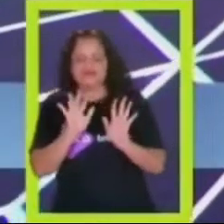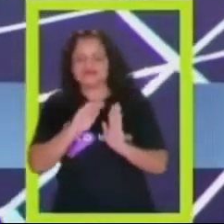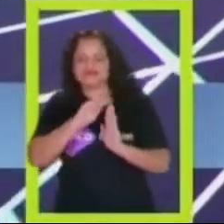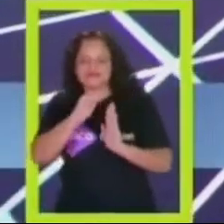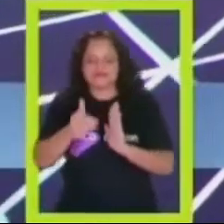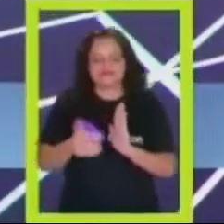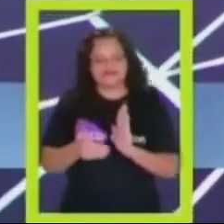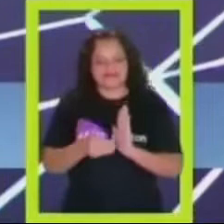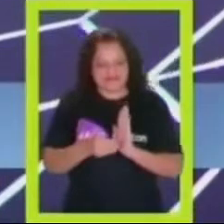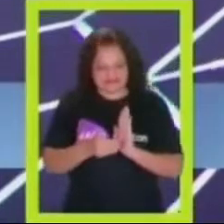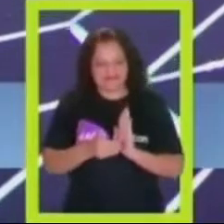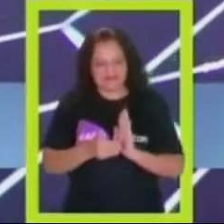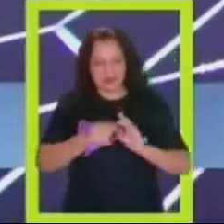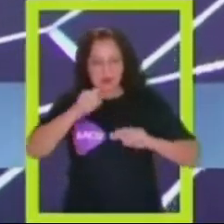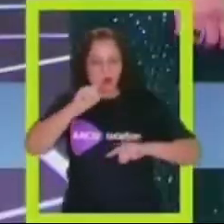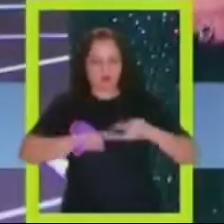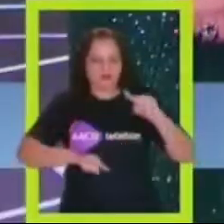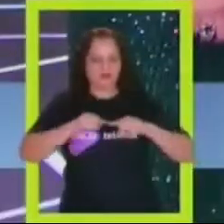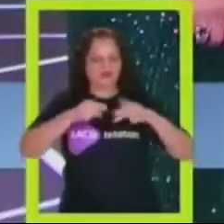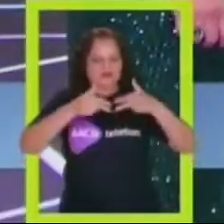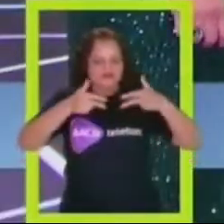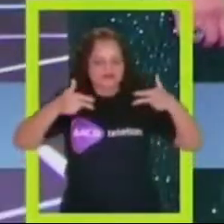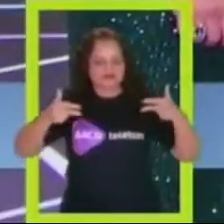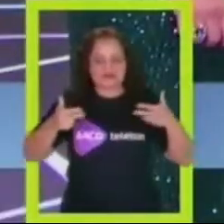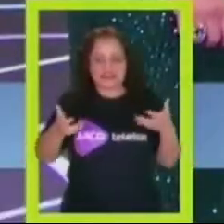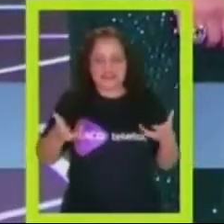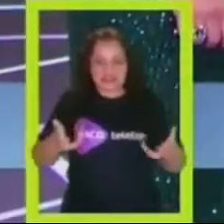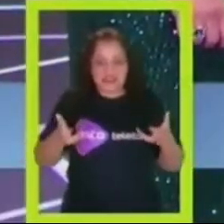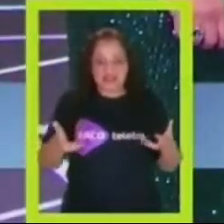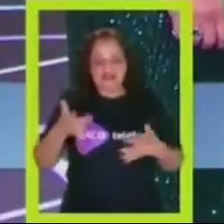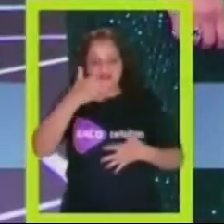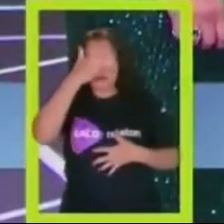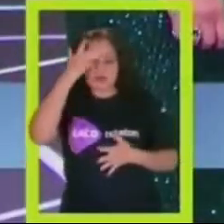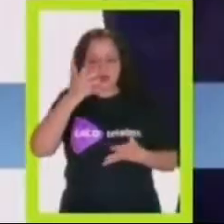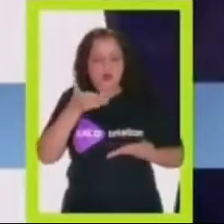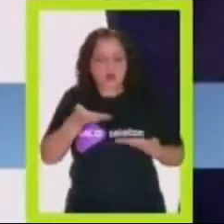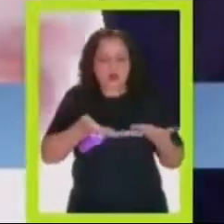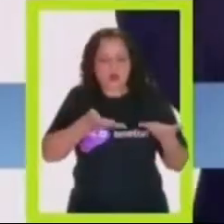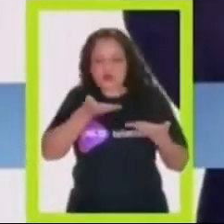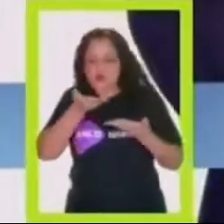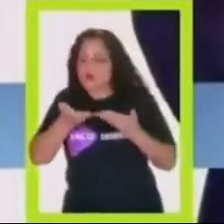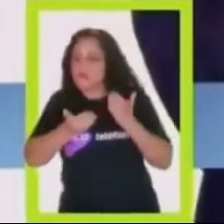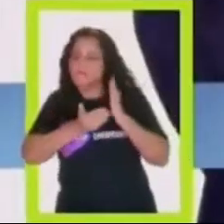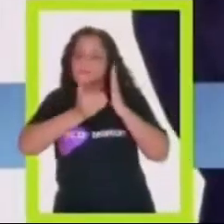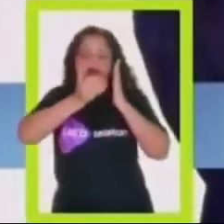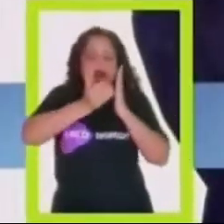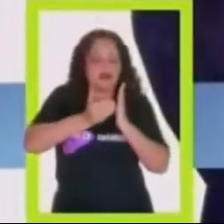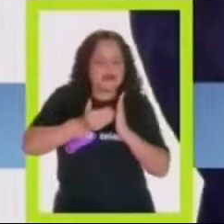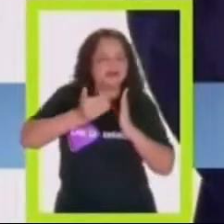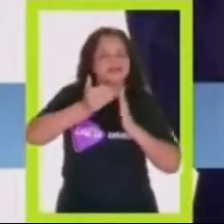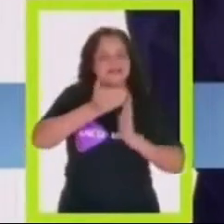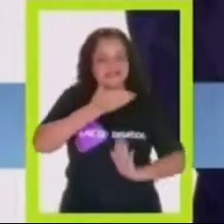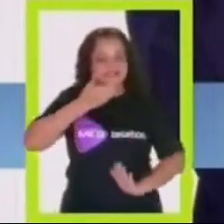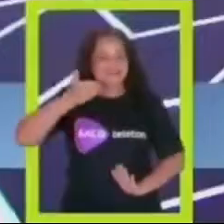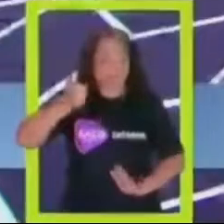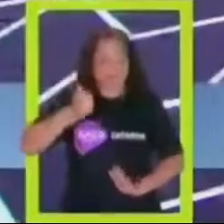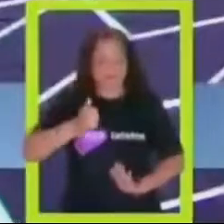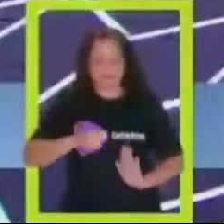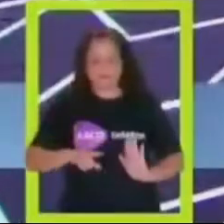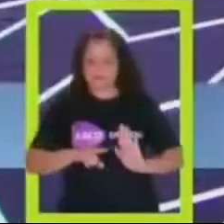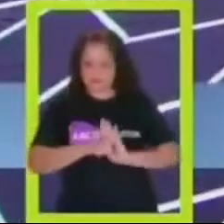né? Através dos nossos produtos, a gente quer que as pessoas se cuidem cada vez mais e melhor. Tem uma pergunta para